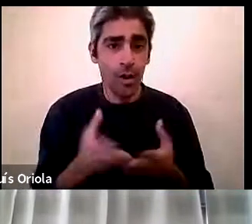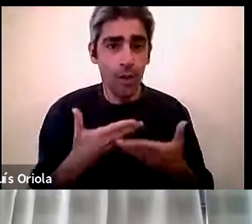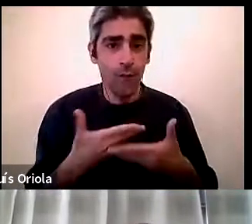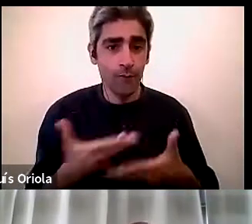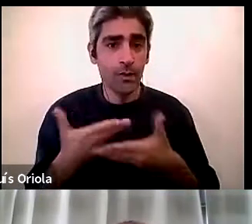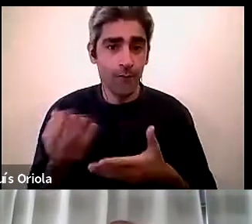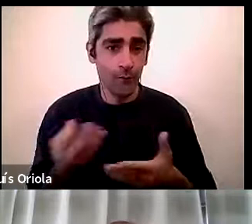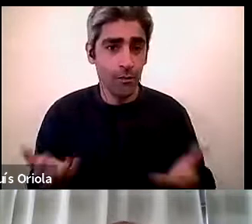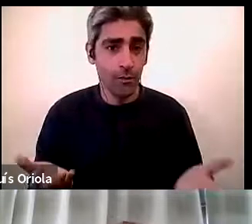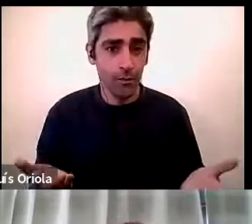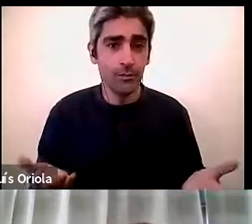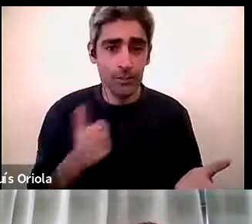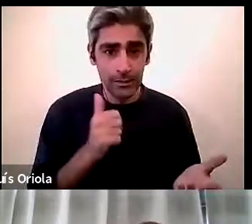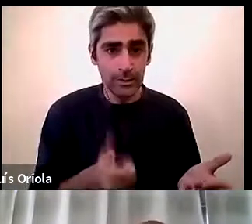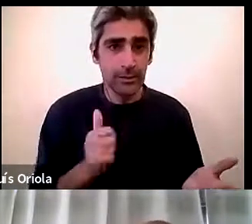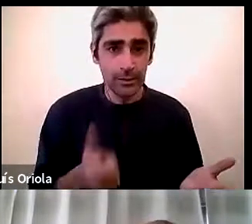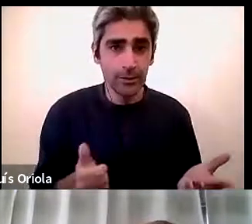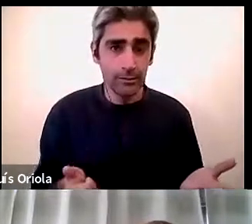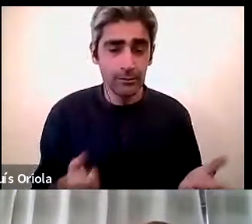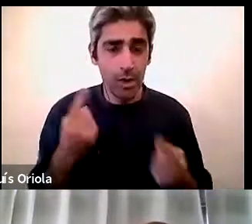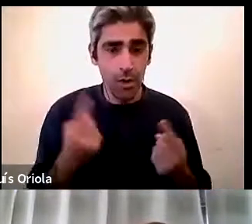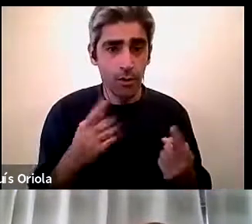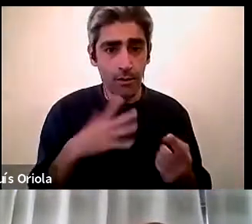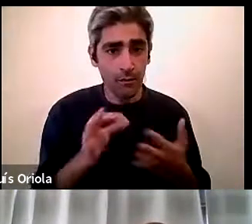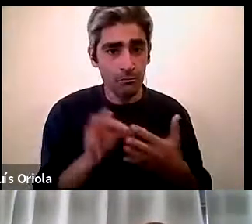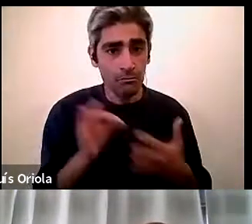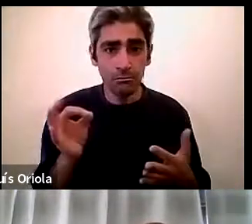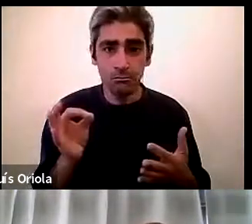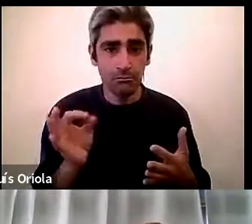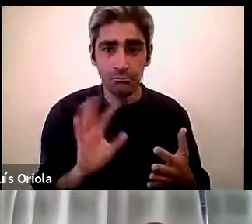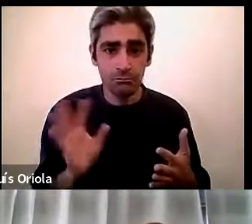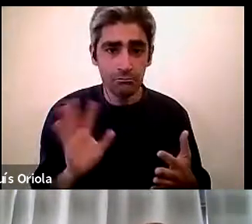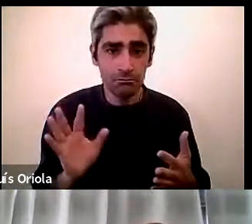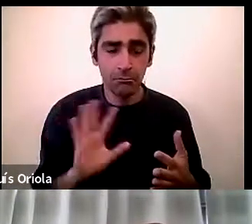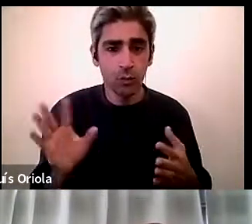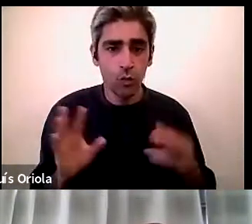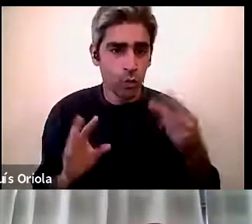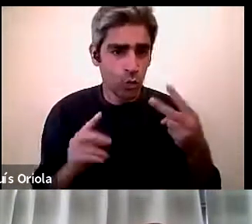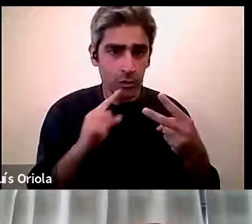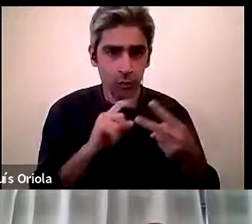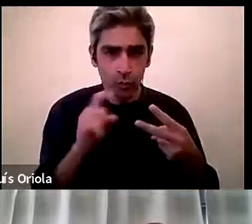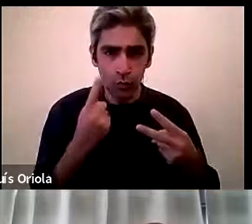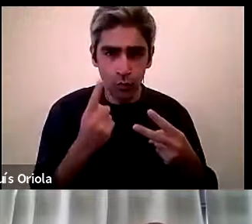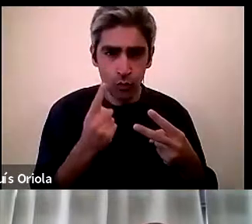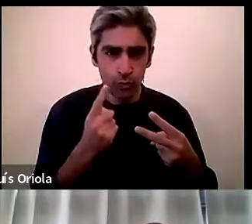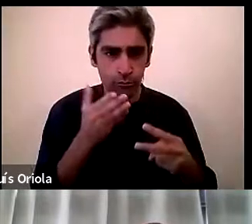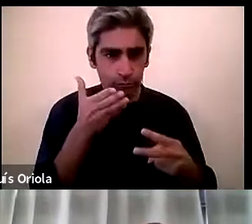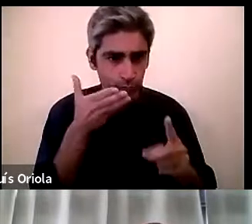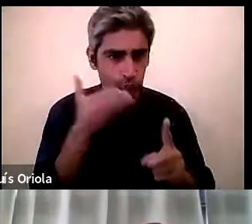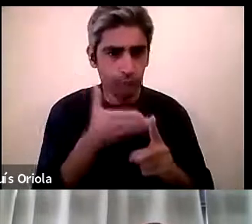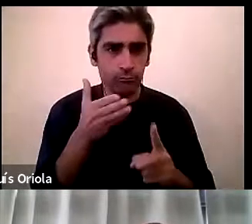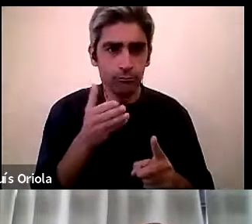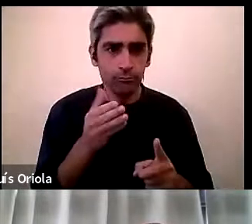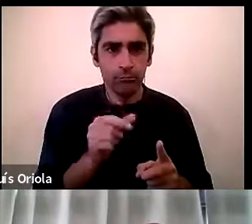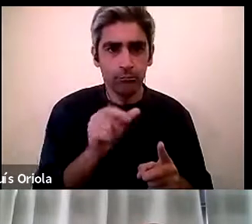convidados, certo? Certo. Alguma que queiras, sim. Só duas questões, uma muito dirigida